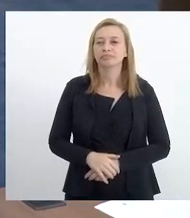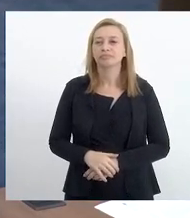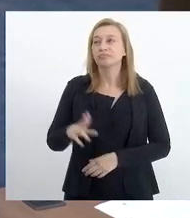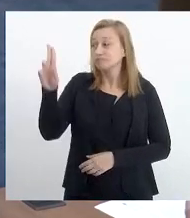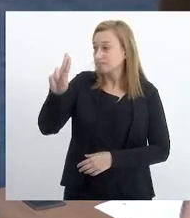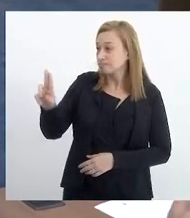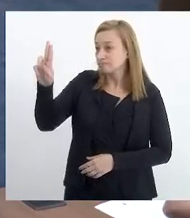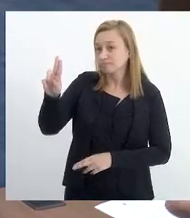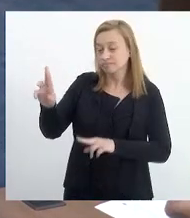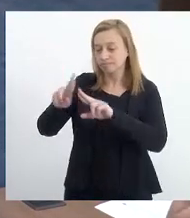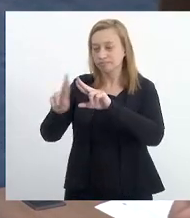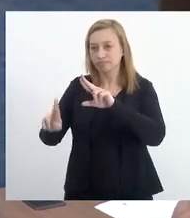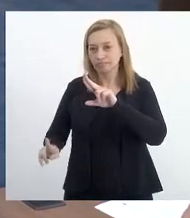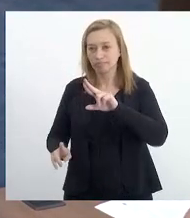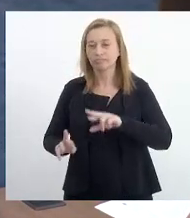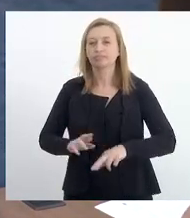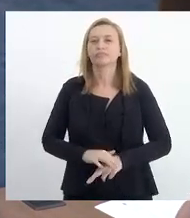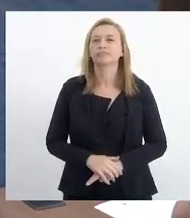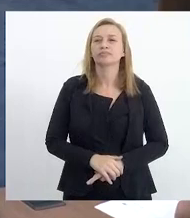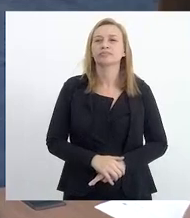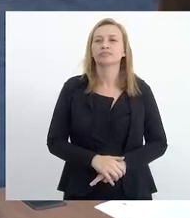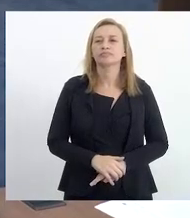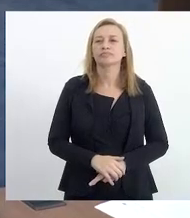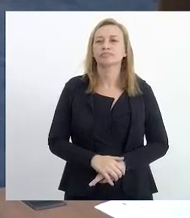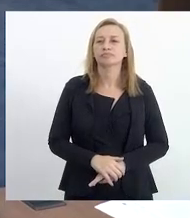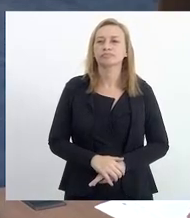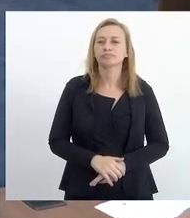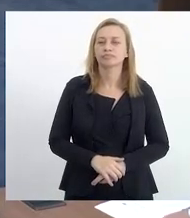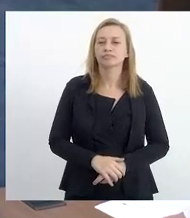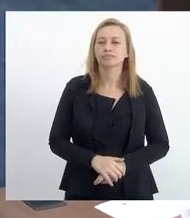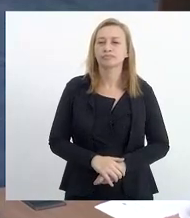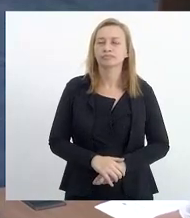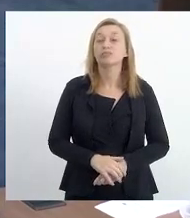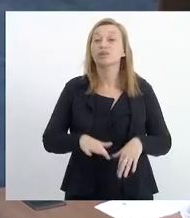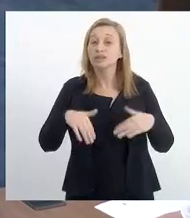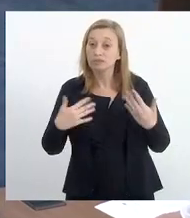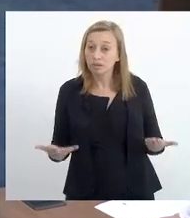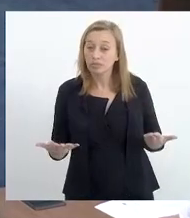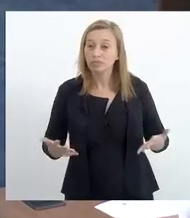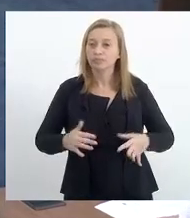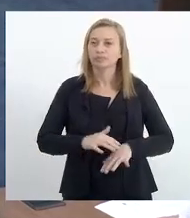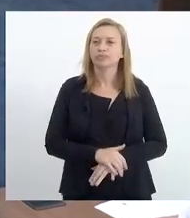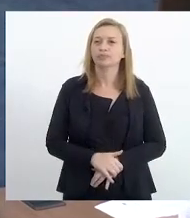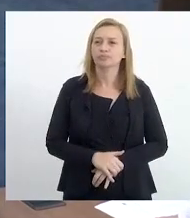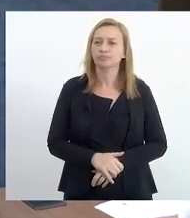da UFRJ. Todas. Então,